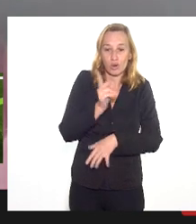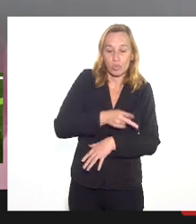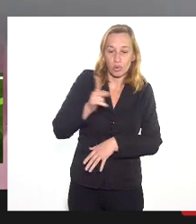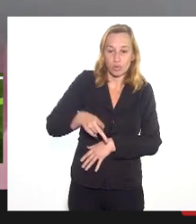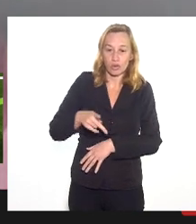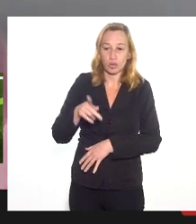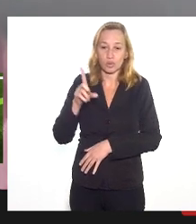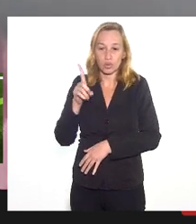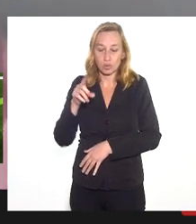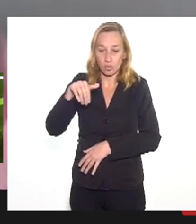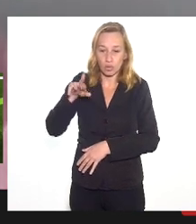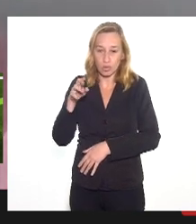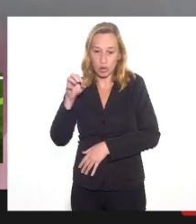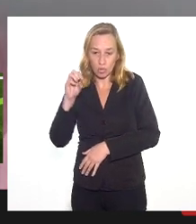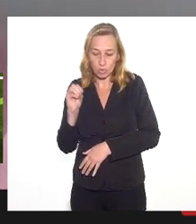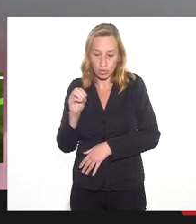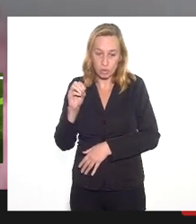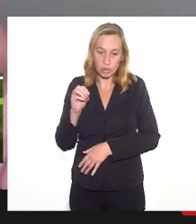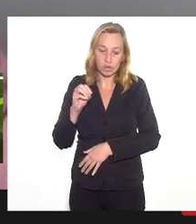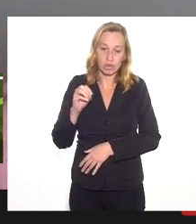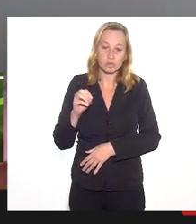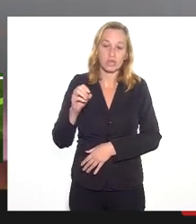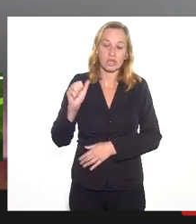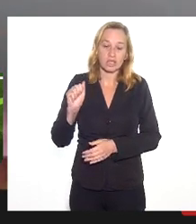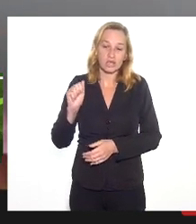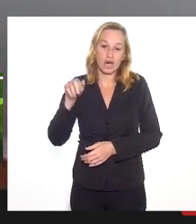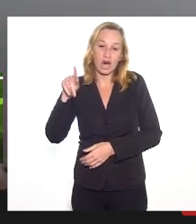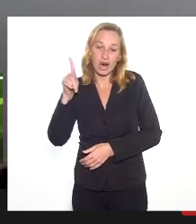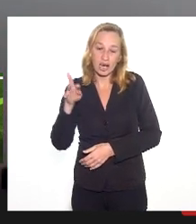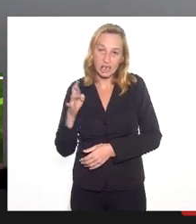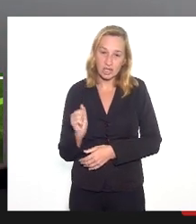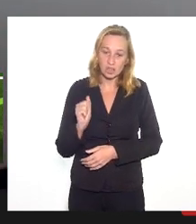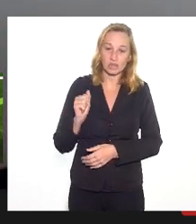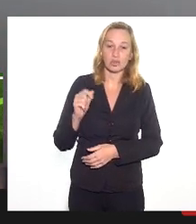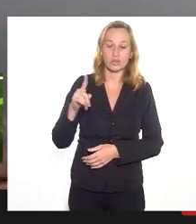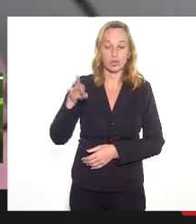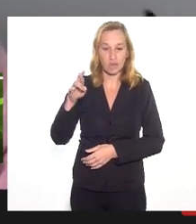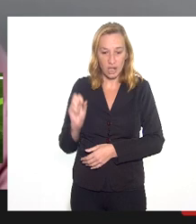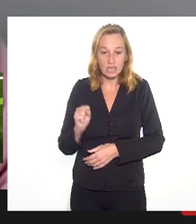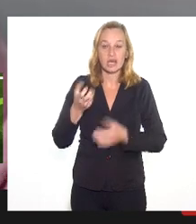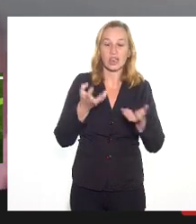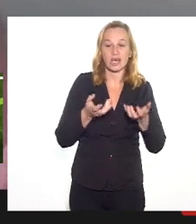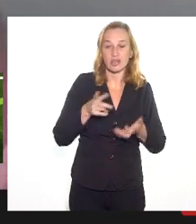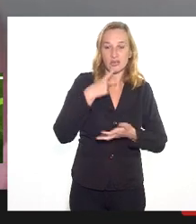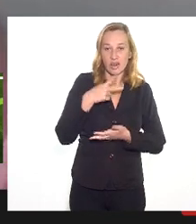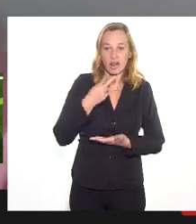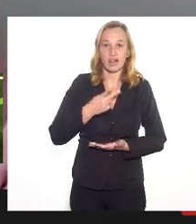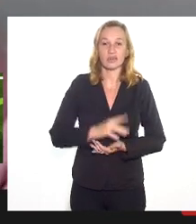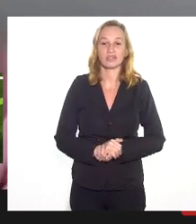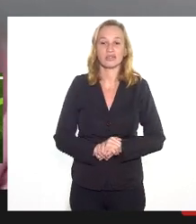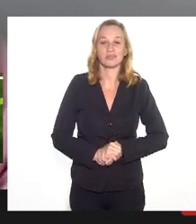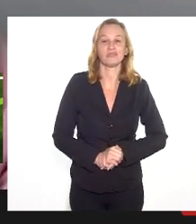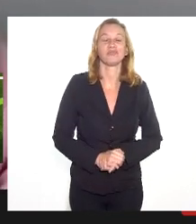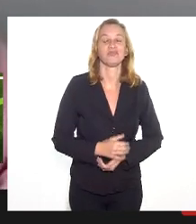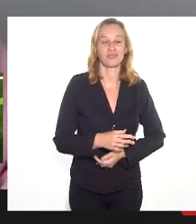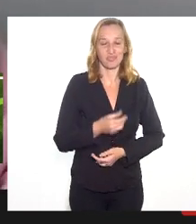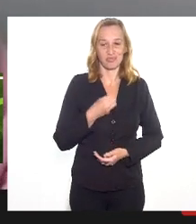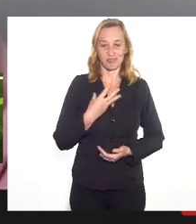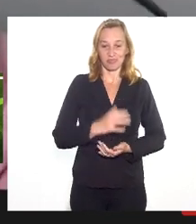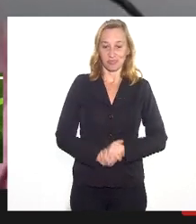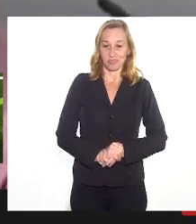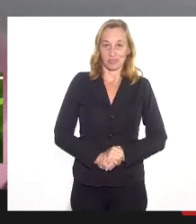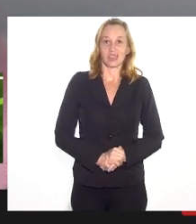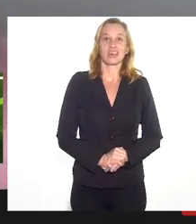Domingos Nobre, do Instituto de Educação de Angra dos Reis, enfim. Mas eu quero fazer esse registro de maneira muito, muito positiva, enfim. Eu